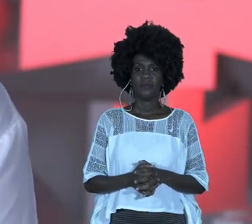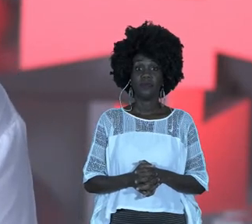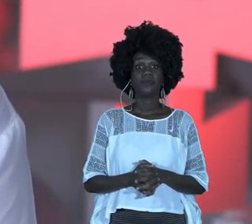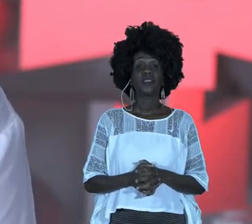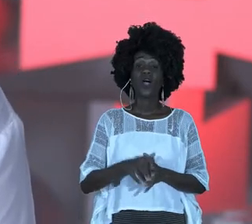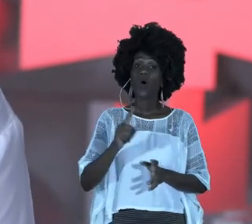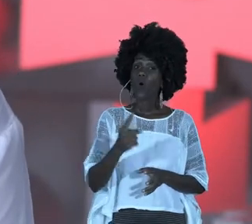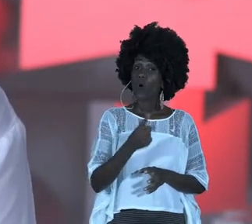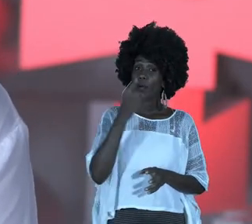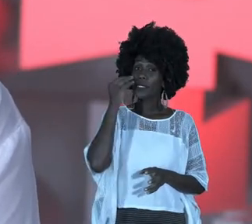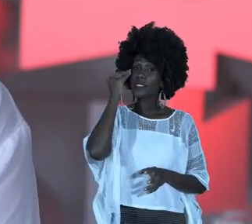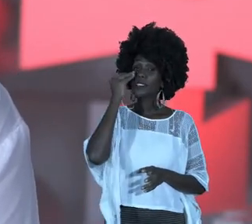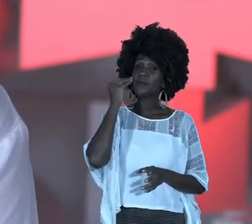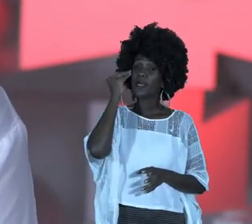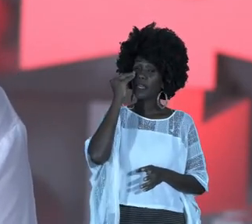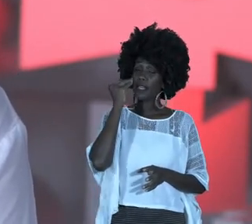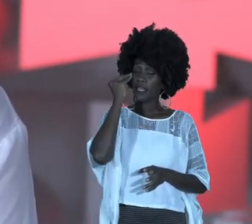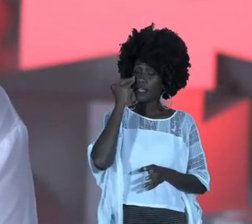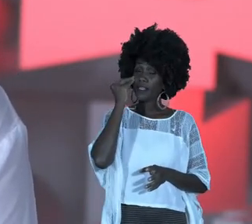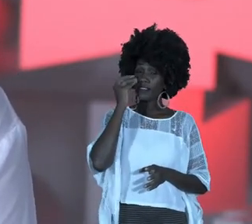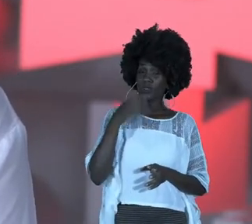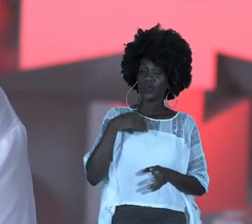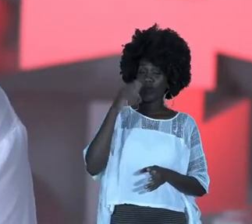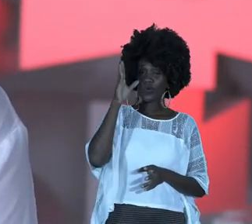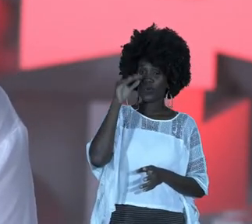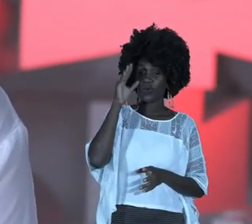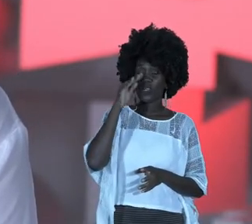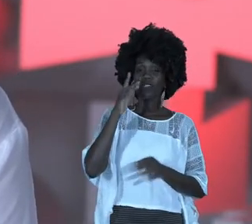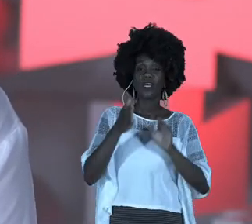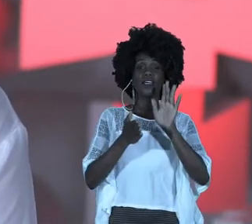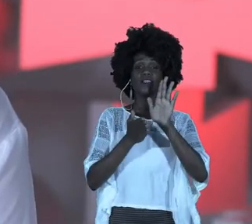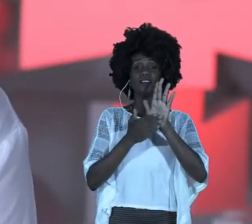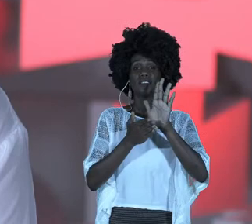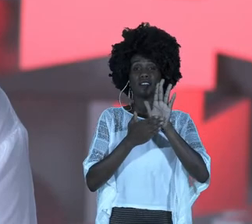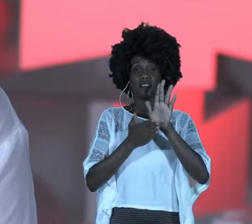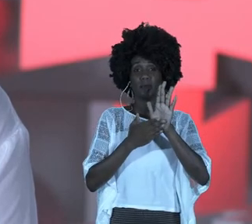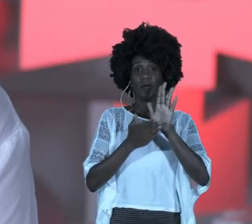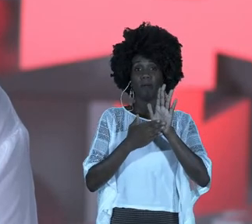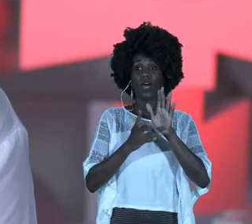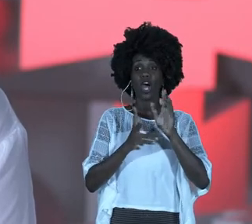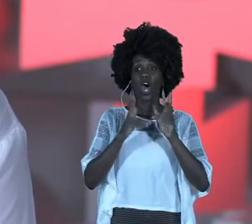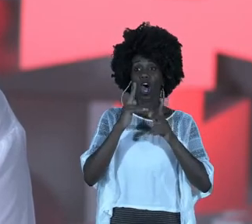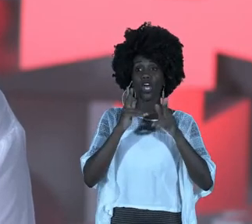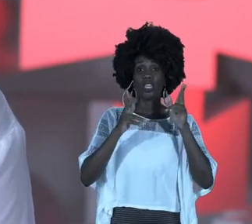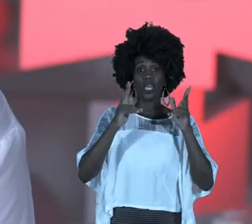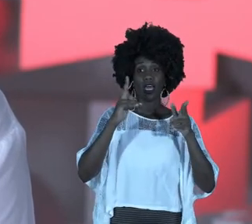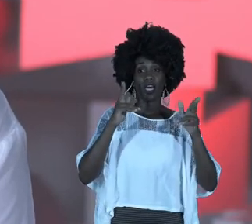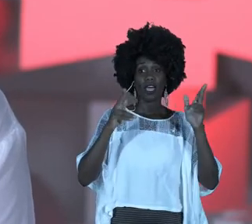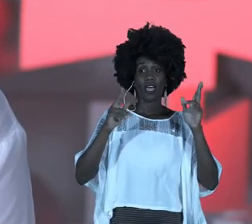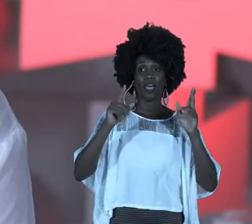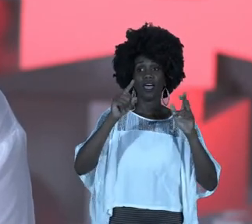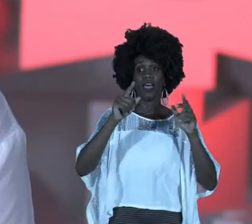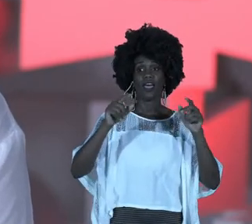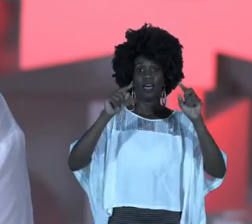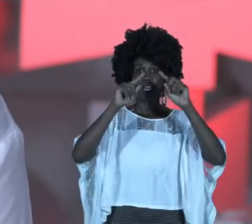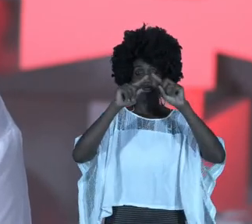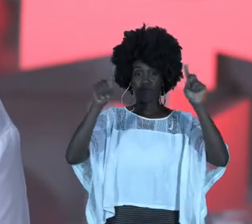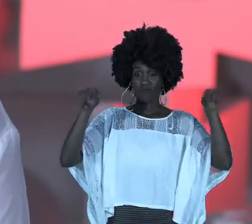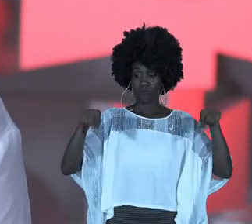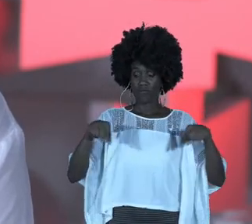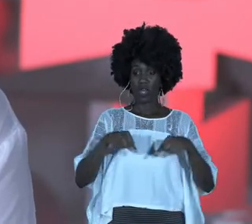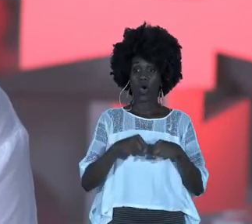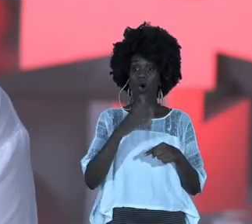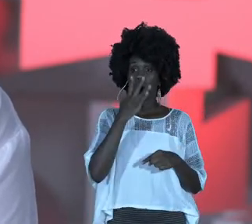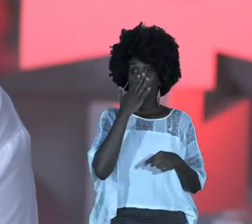Uma experiência instigante é essa proposta aí de cortar a tela, uma tela de cor única,